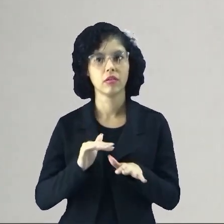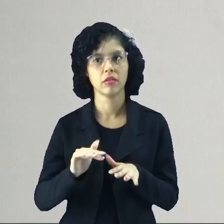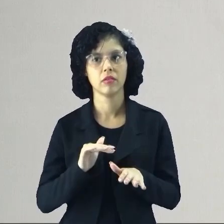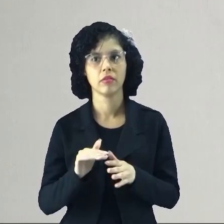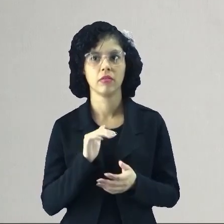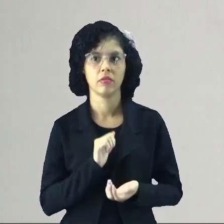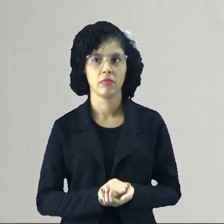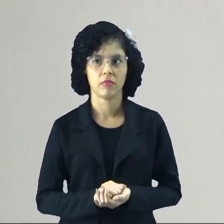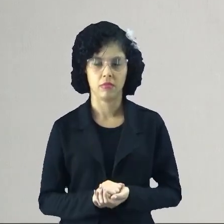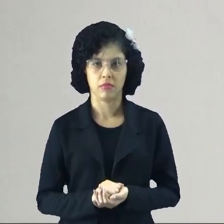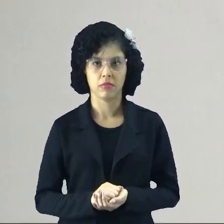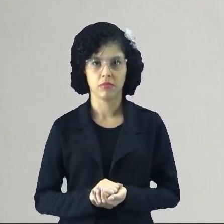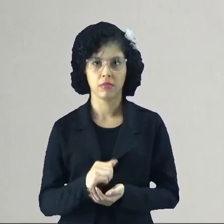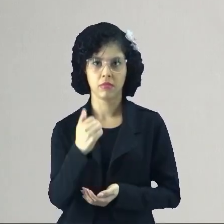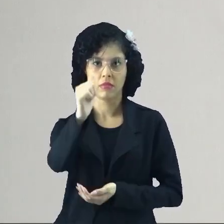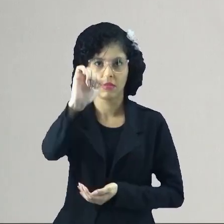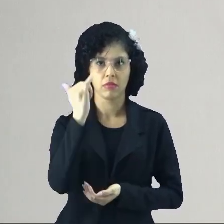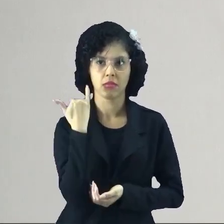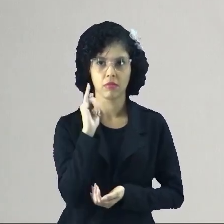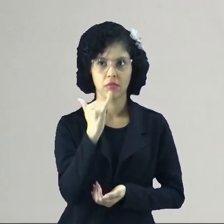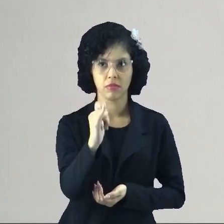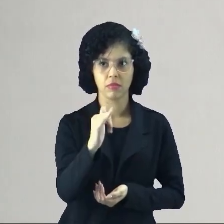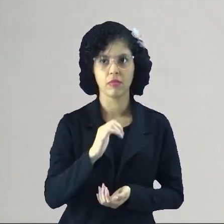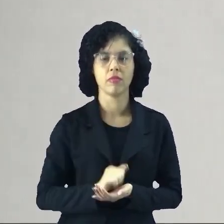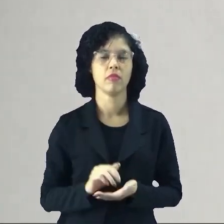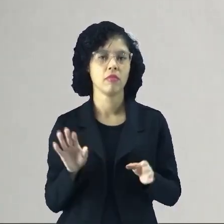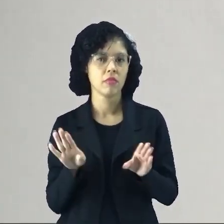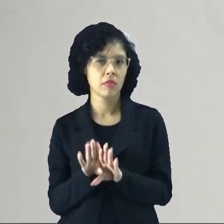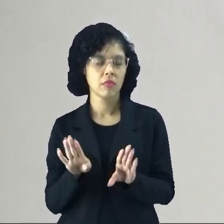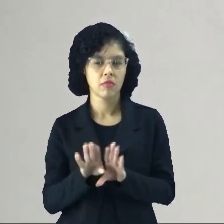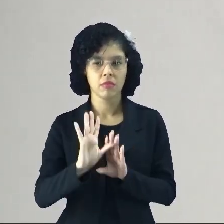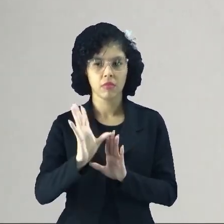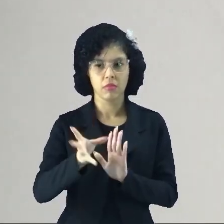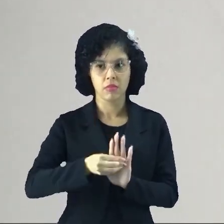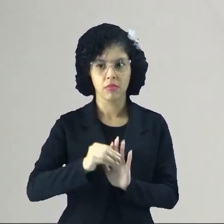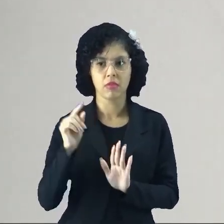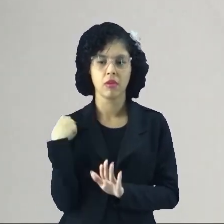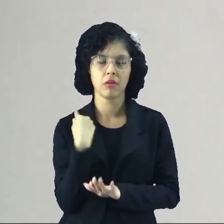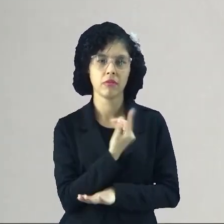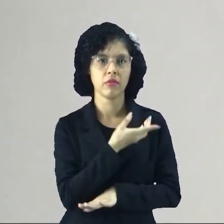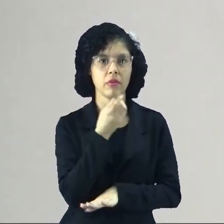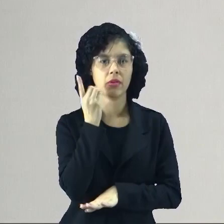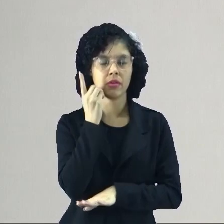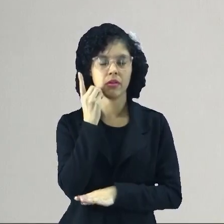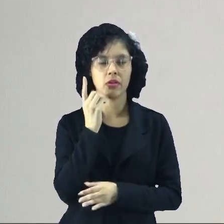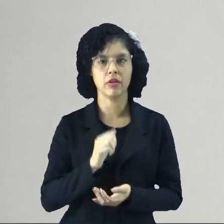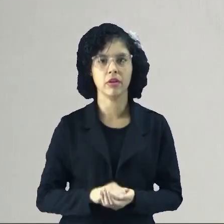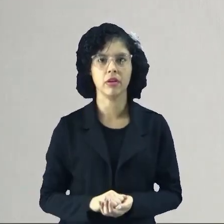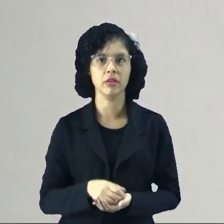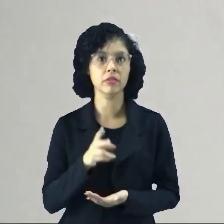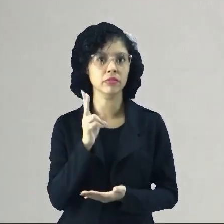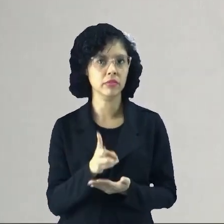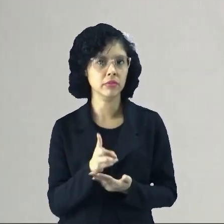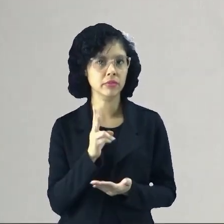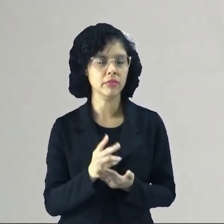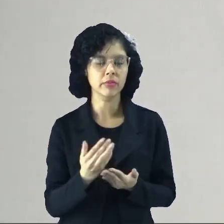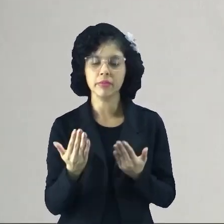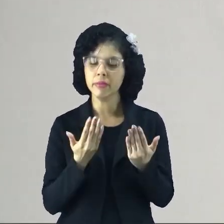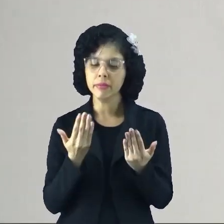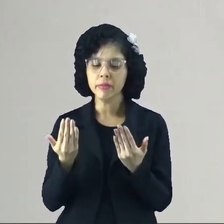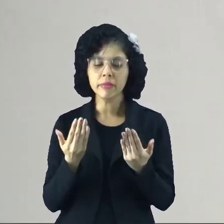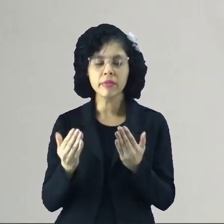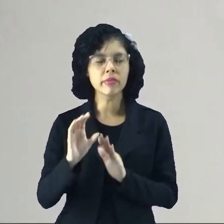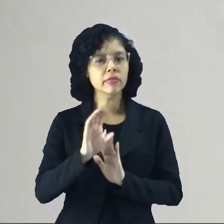movimento dessas cargas elétricas e vamos ver também a aplicação no nosso dia a dia, Então sempre fazendo a relação